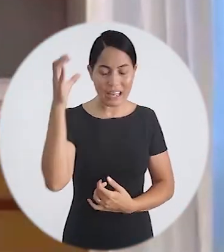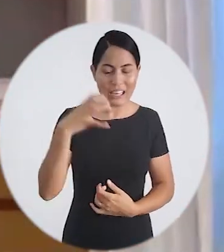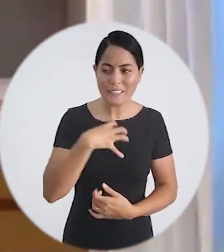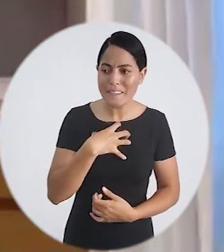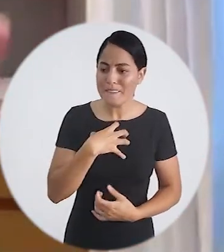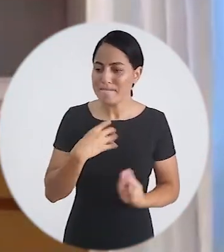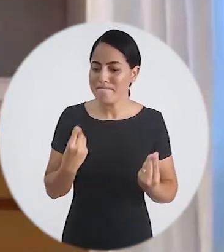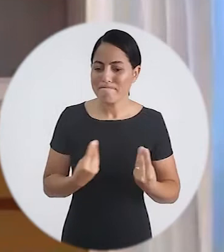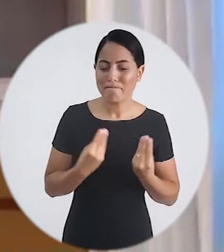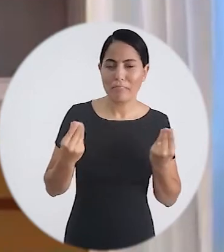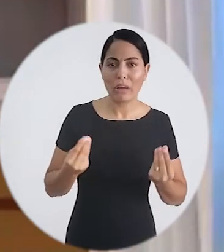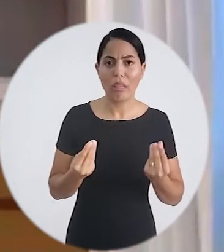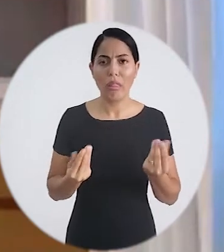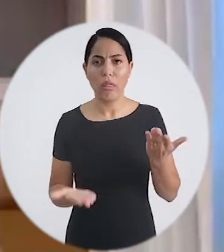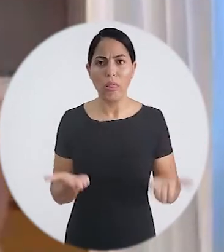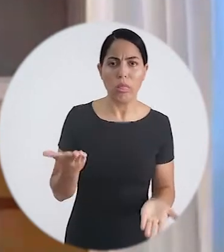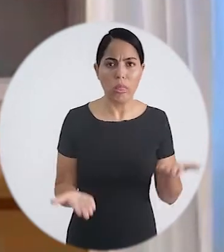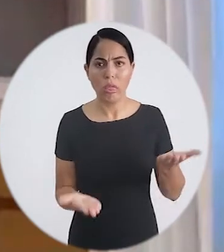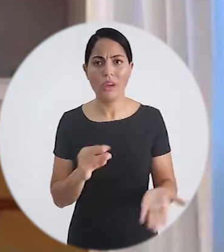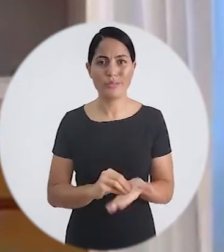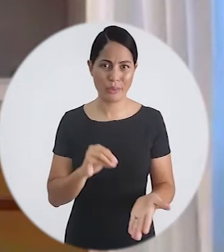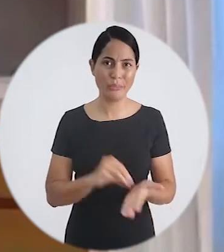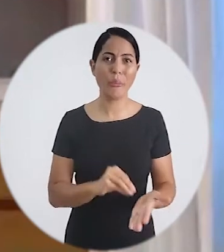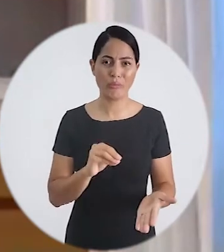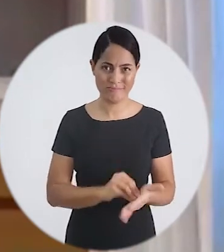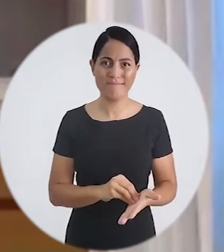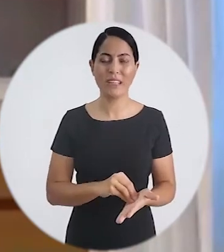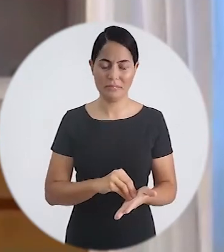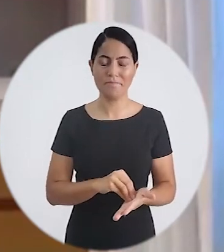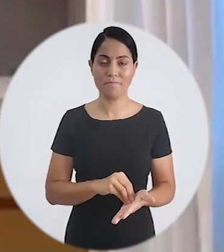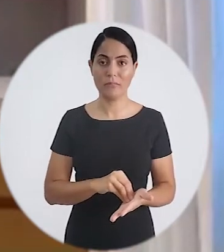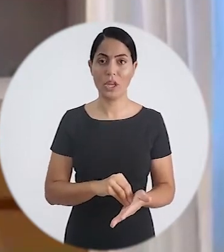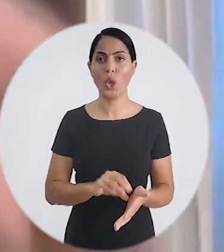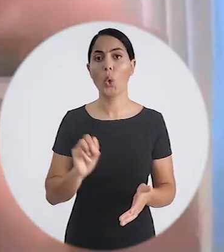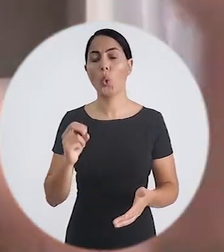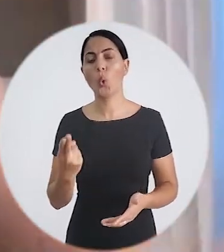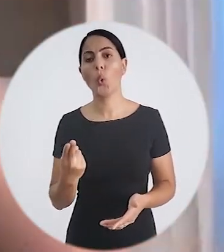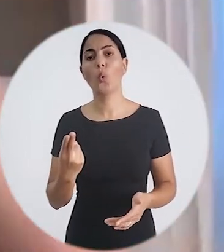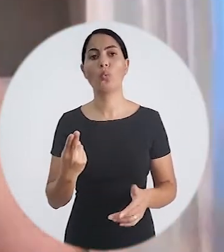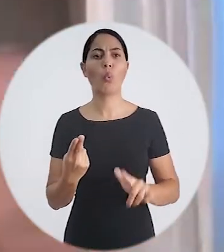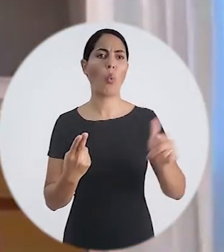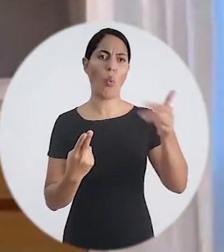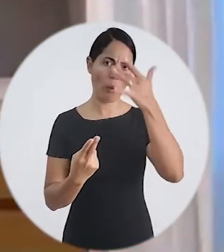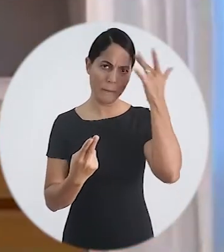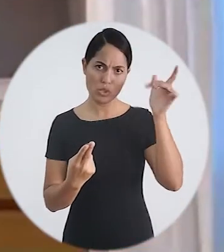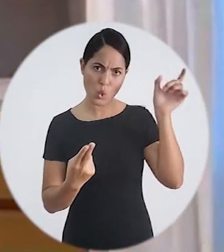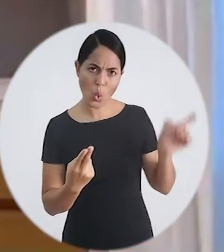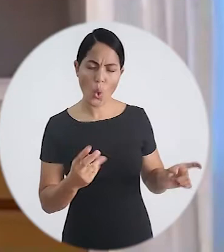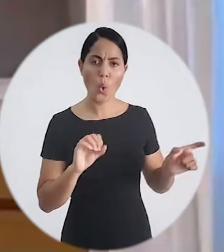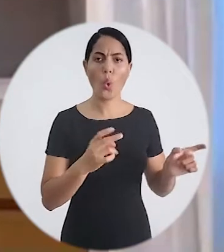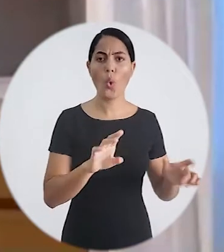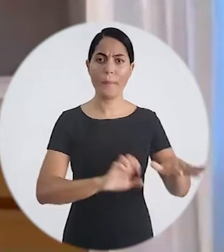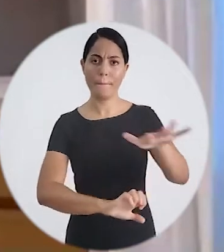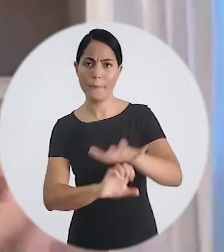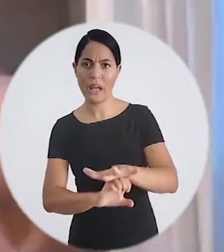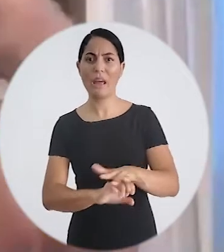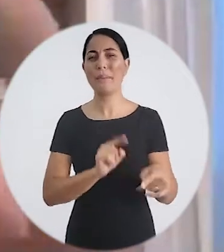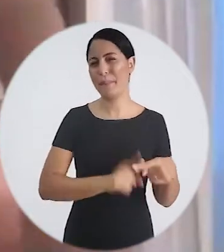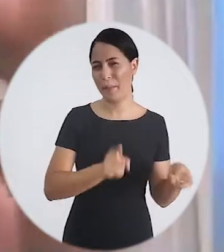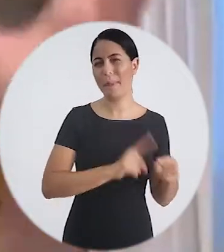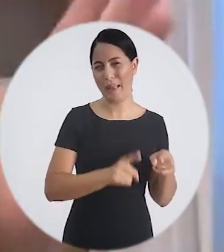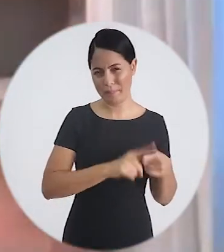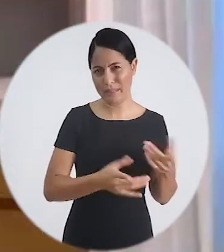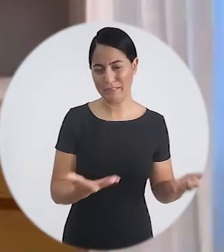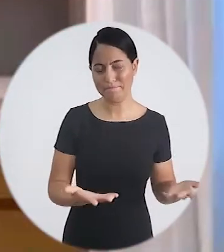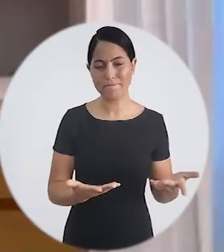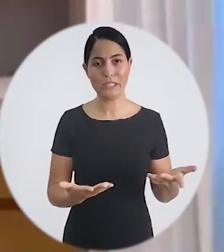de que houve algum desequilíbrio na interação, né? Ou com uma outra pessoa física, ou com uma